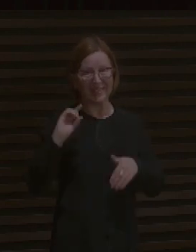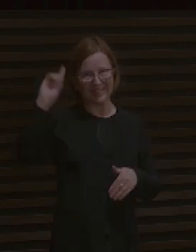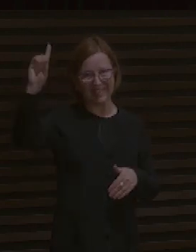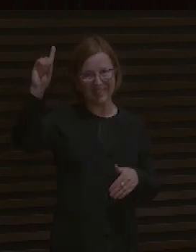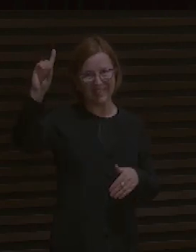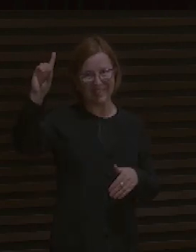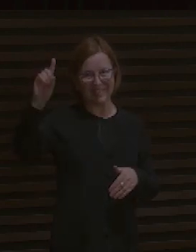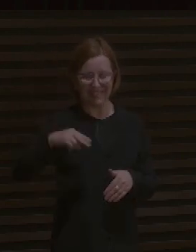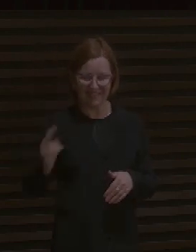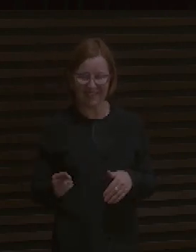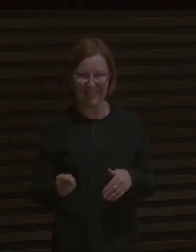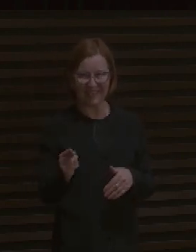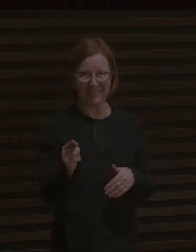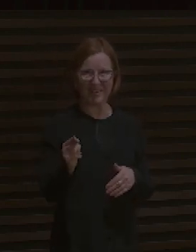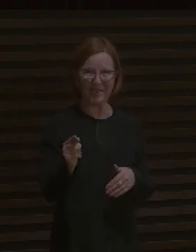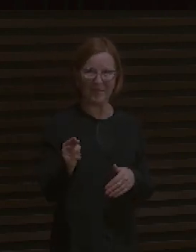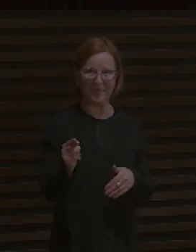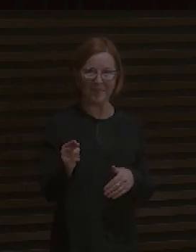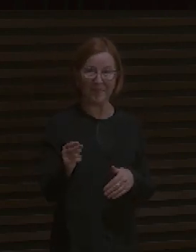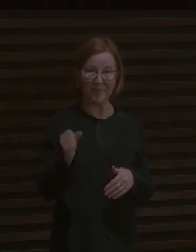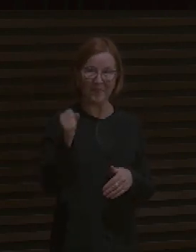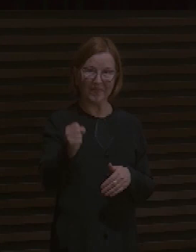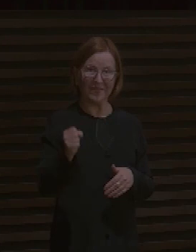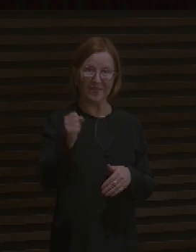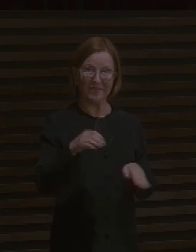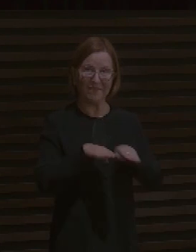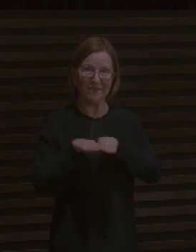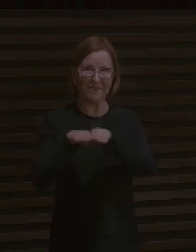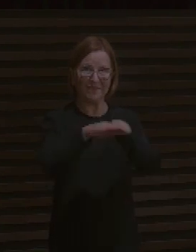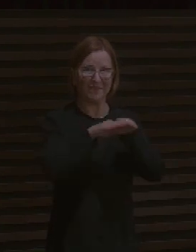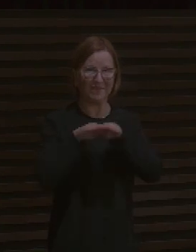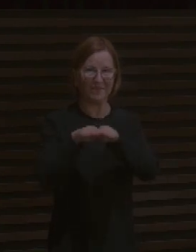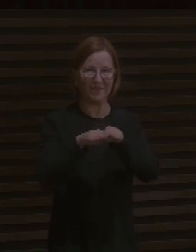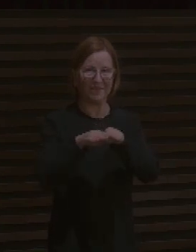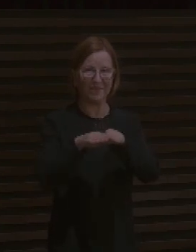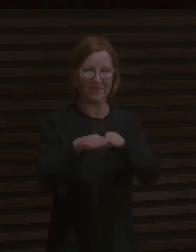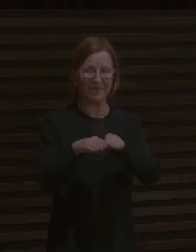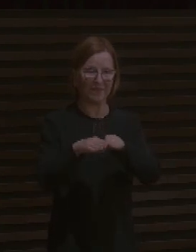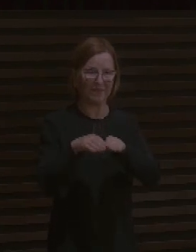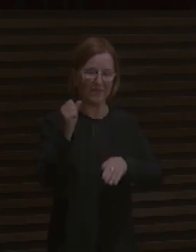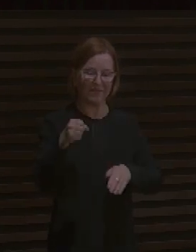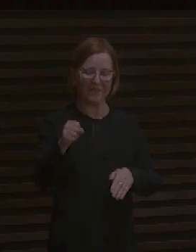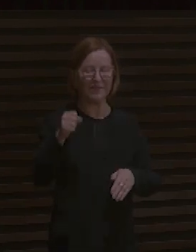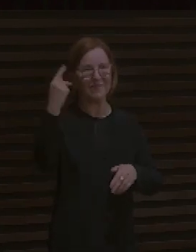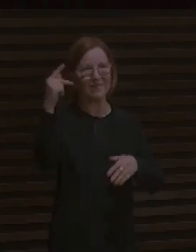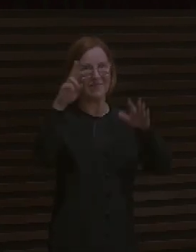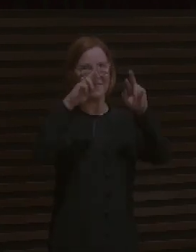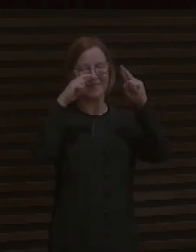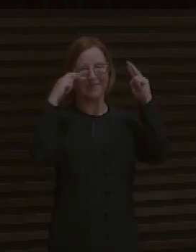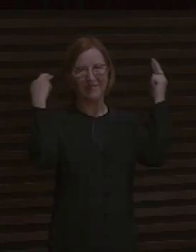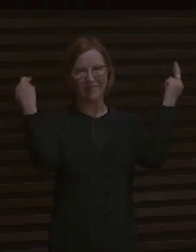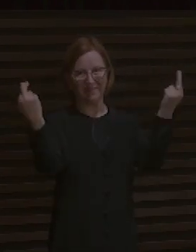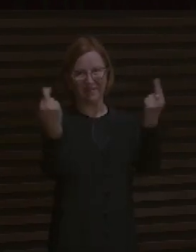é para todo sempre. E cetro de equidade é o cetro